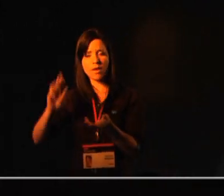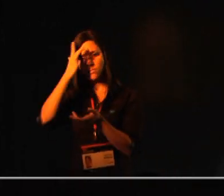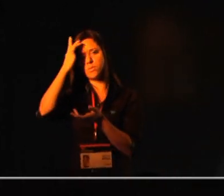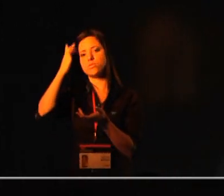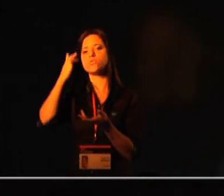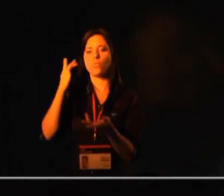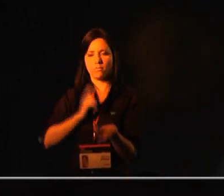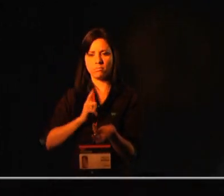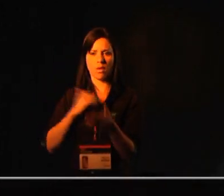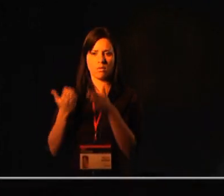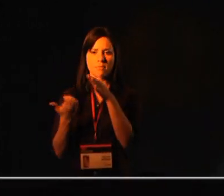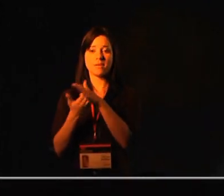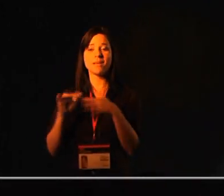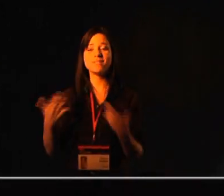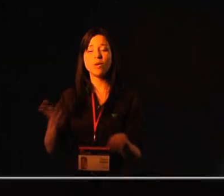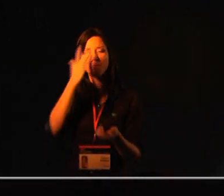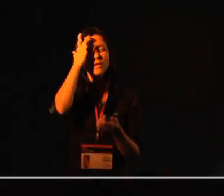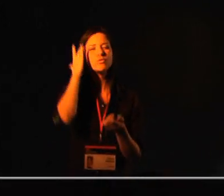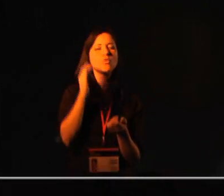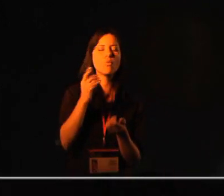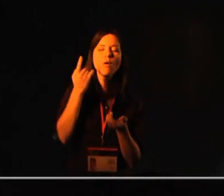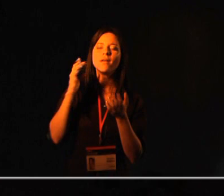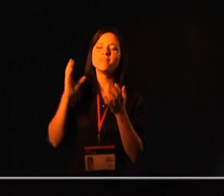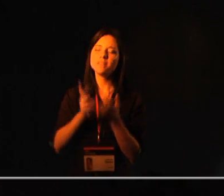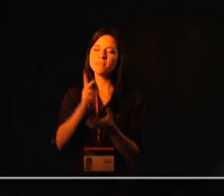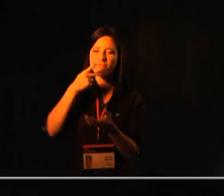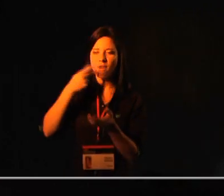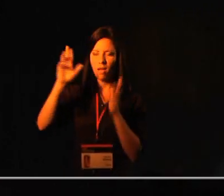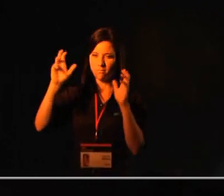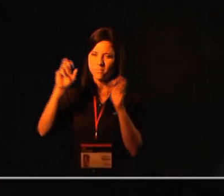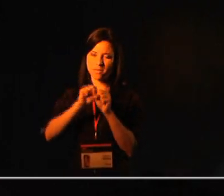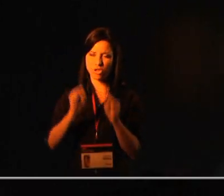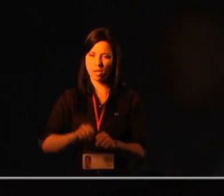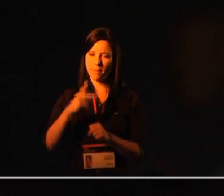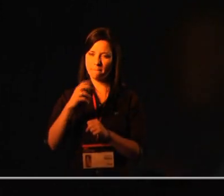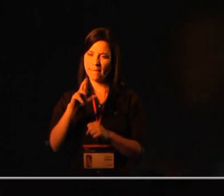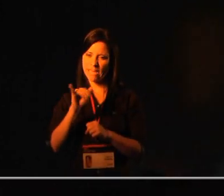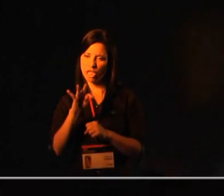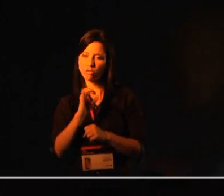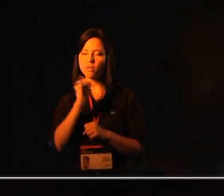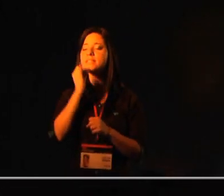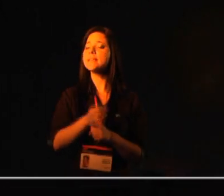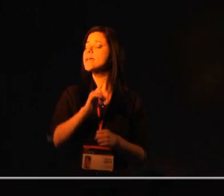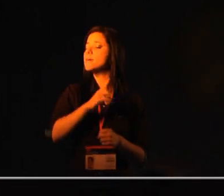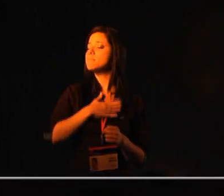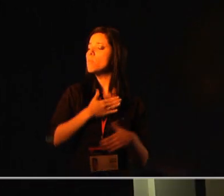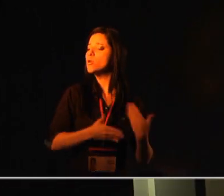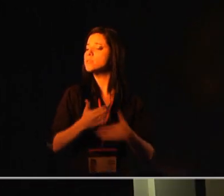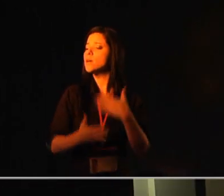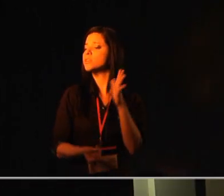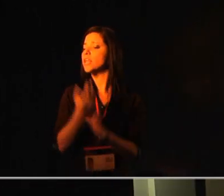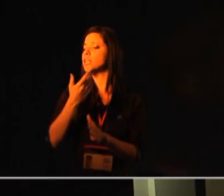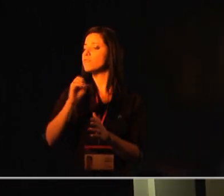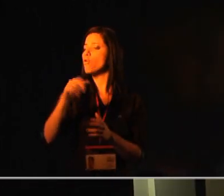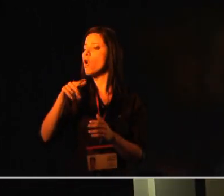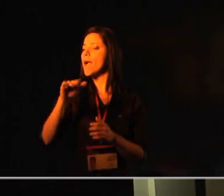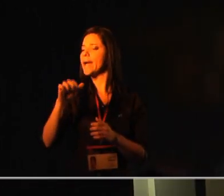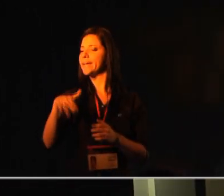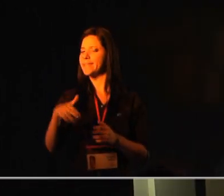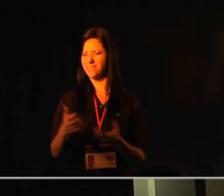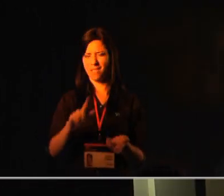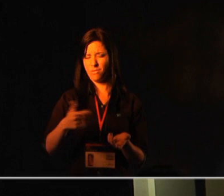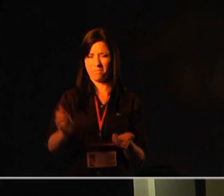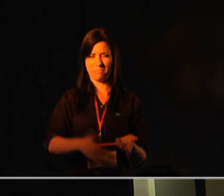verdade, esse migué todo de sistema perito é porque, só para não chamar de meu processo criativo online, seria também uma bosta, né? Chico quando você